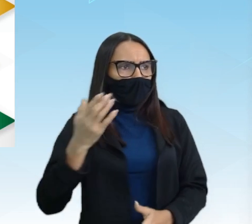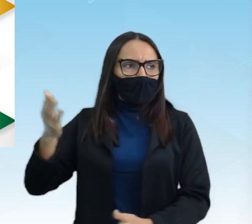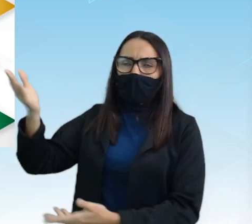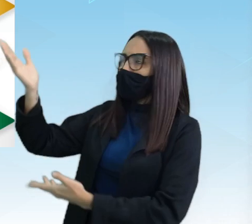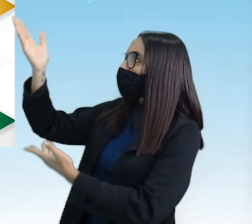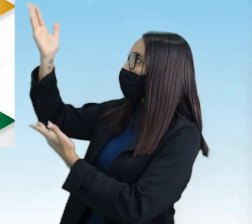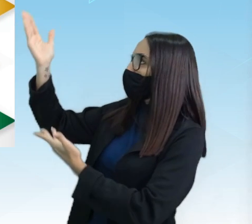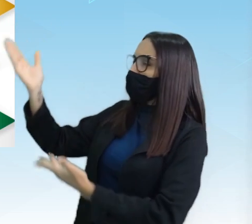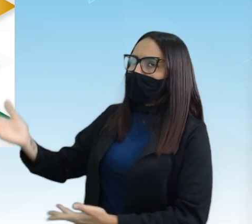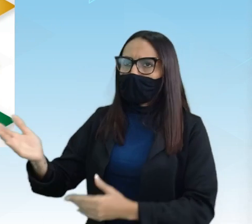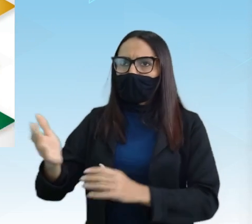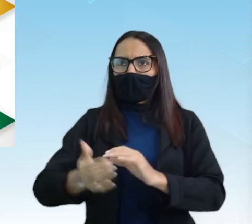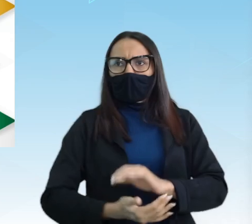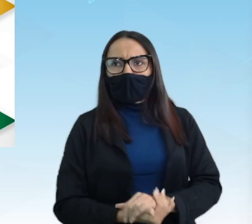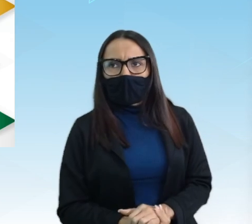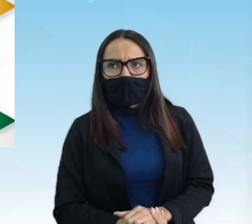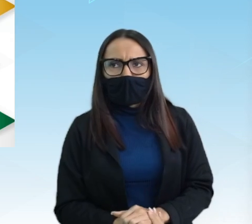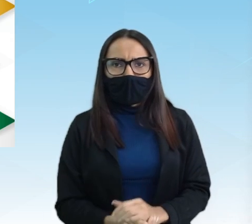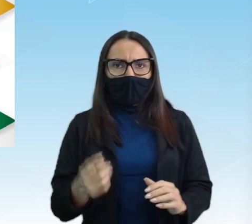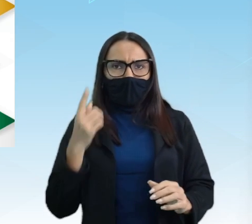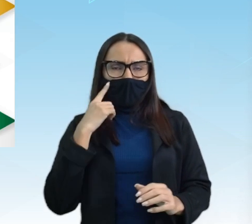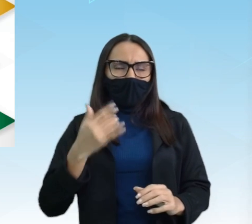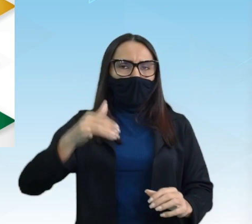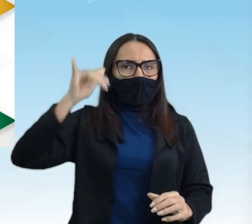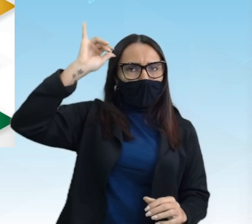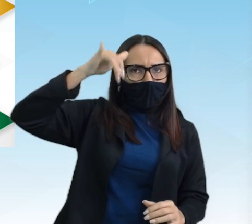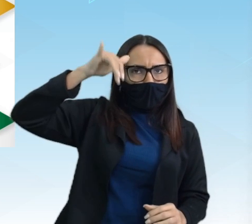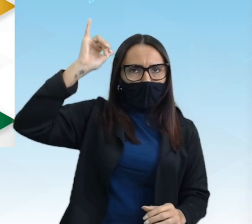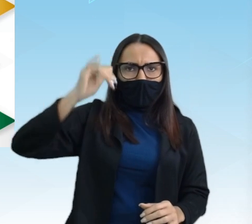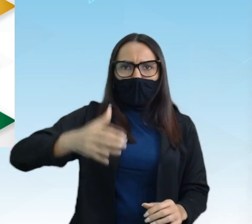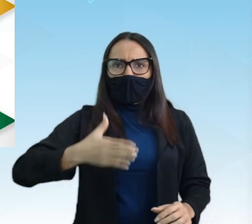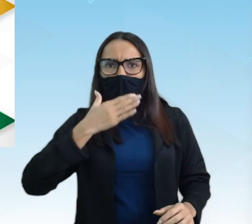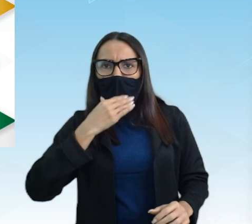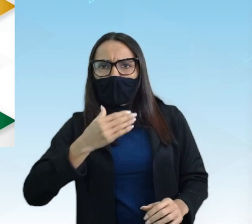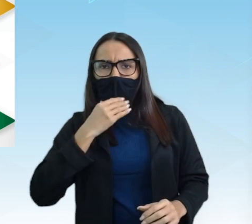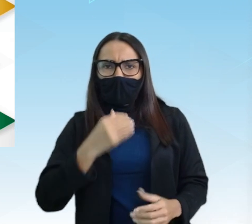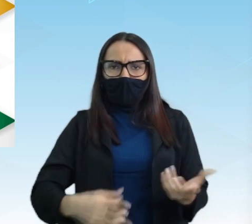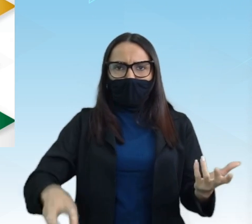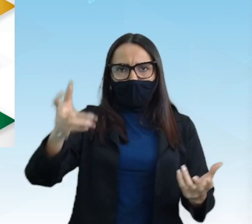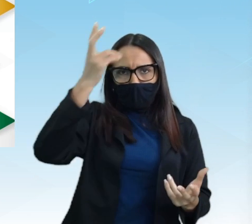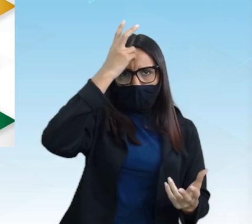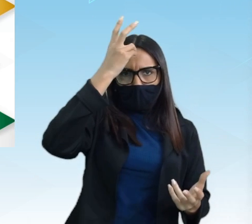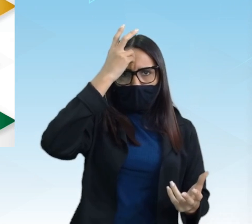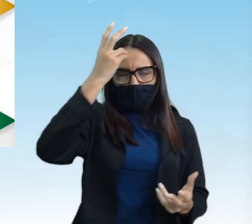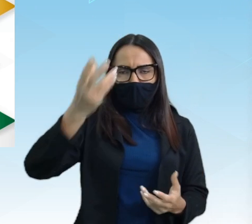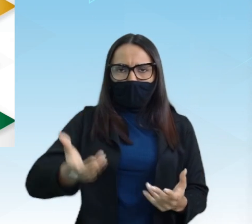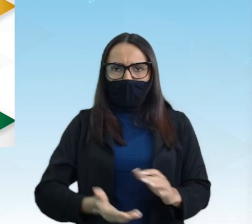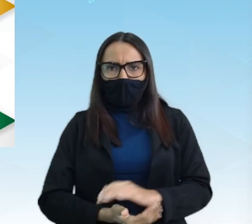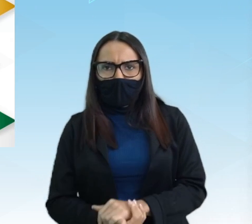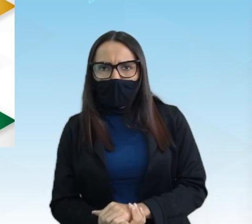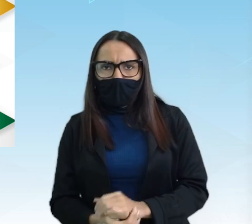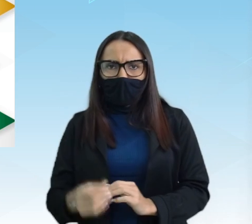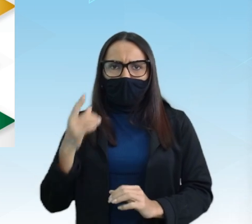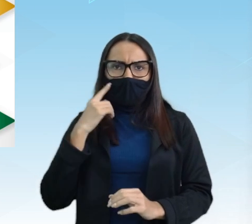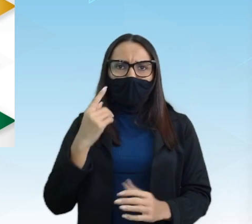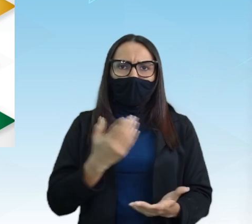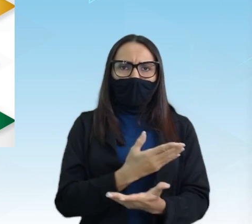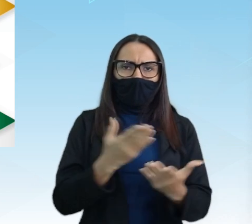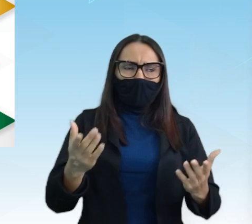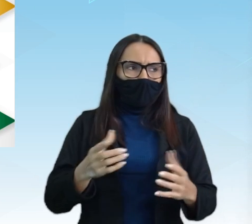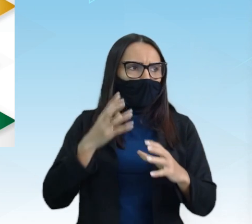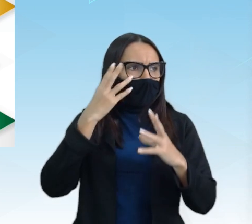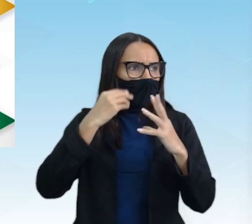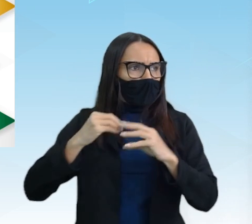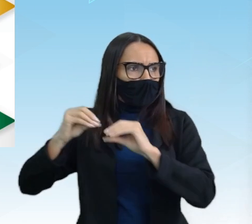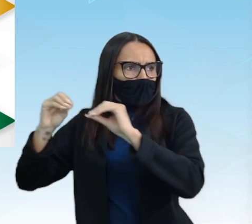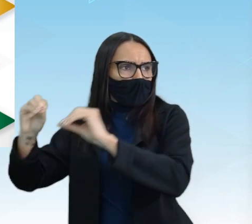veja, o arado, que era puxado por boi, o homem lá no Egito puxando e arando, assim, abrindo sulcos para jogar